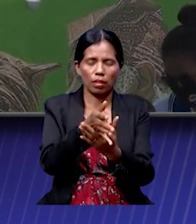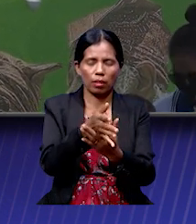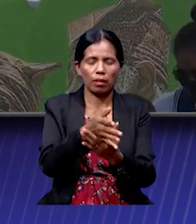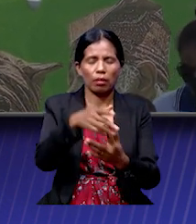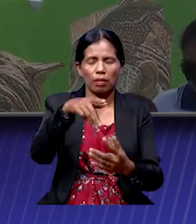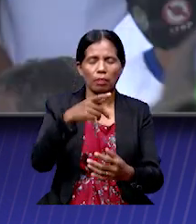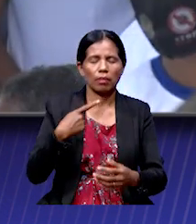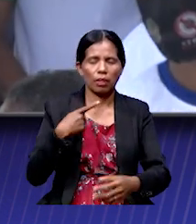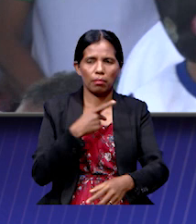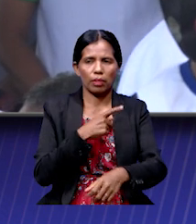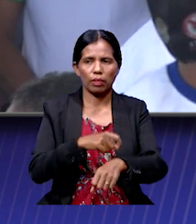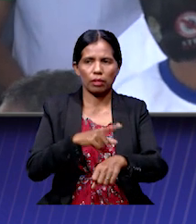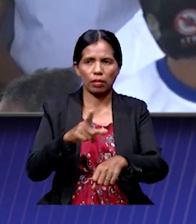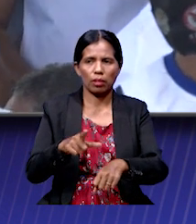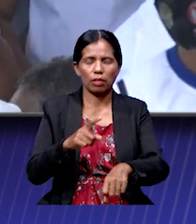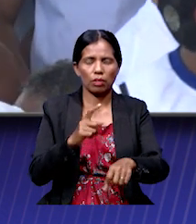Maio